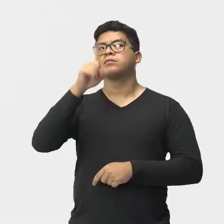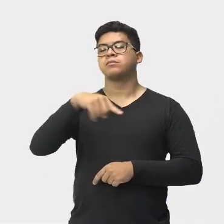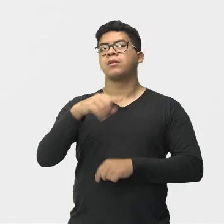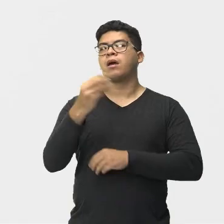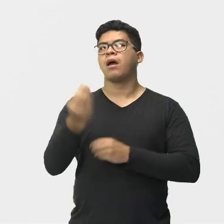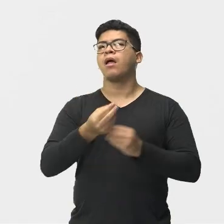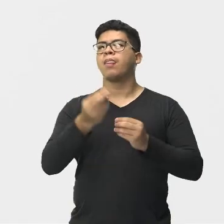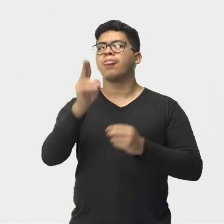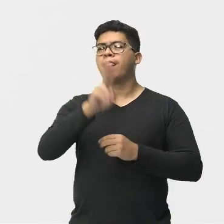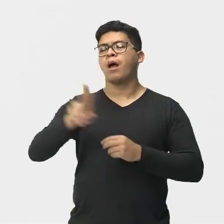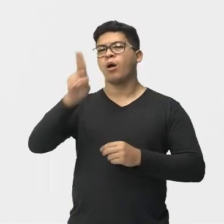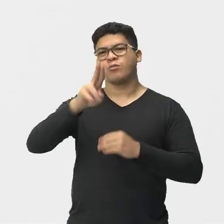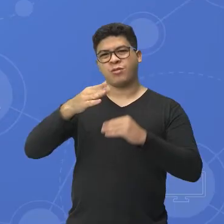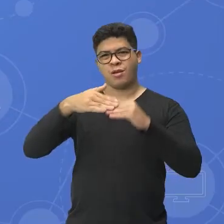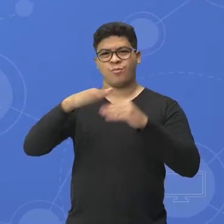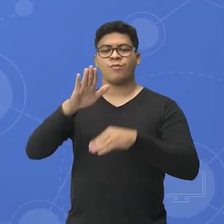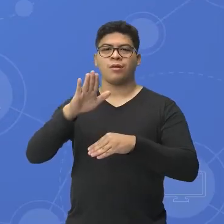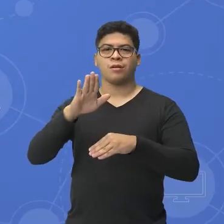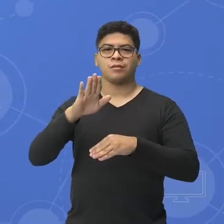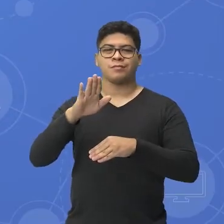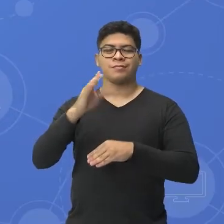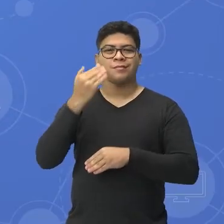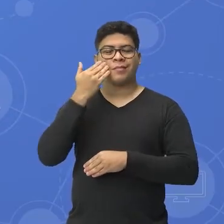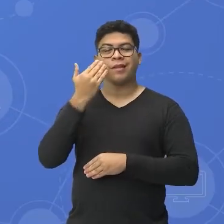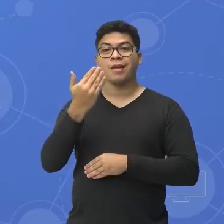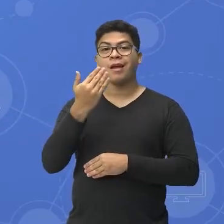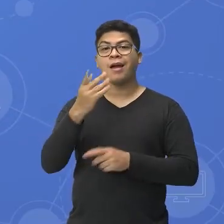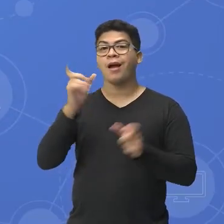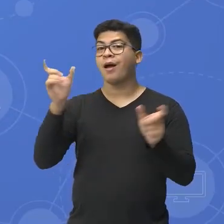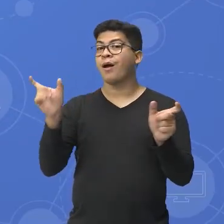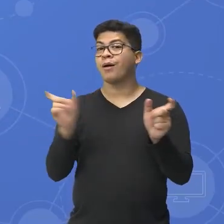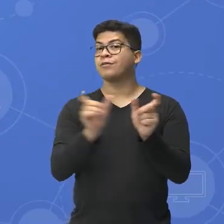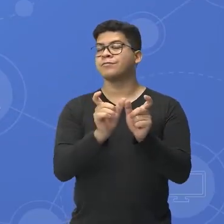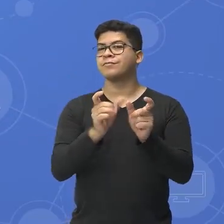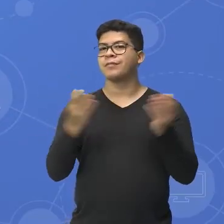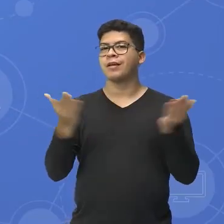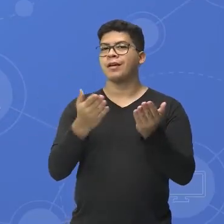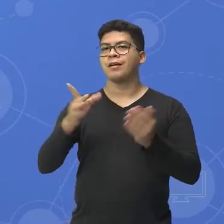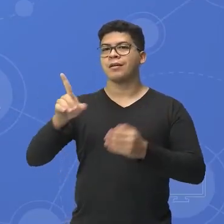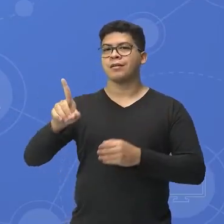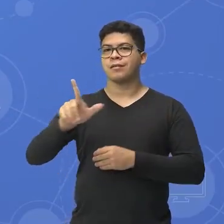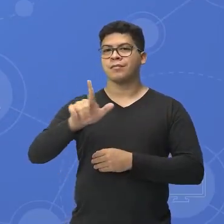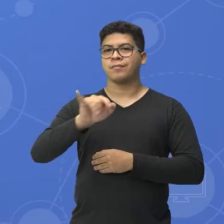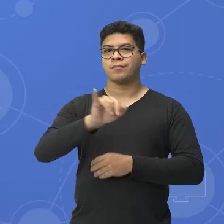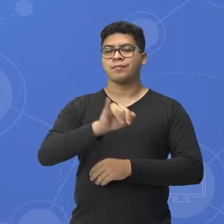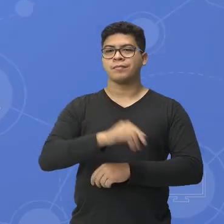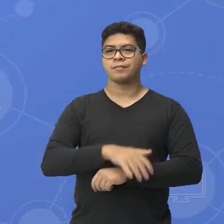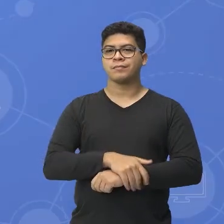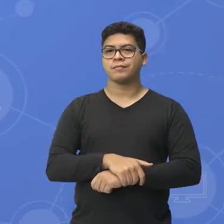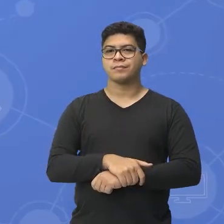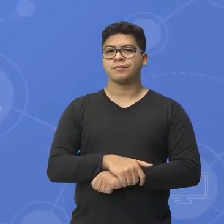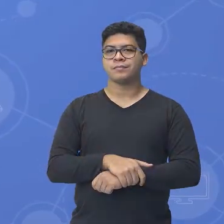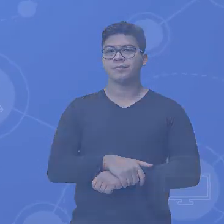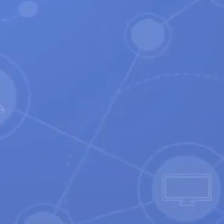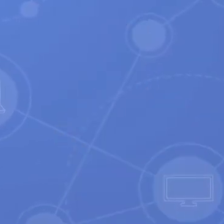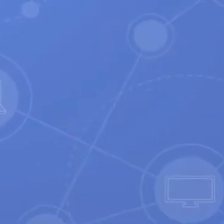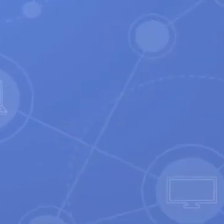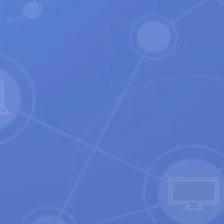muito utilizado os pronomes complementos, tá certo? Então, para a gente treinar um pouquinho, vamos para a nossa dinâmica.